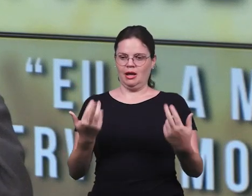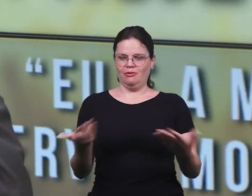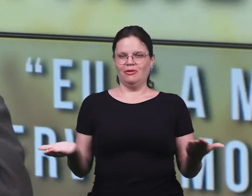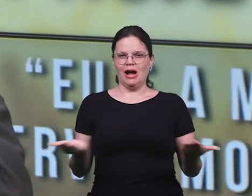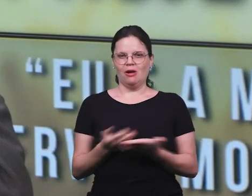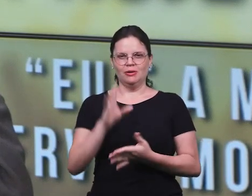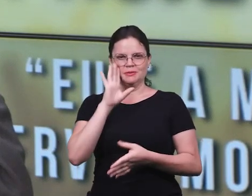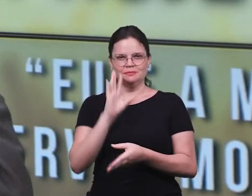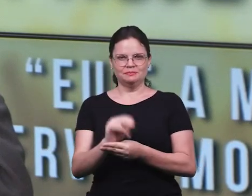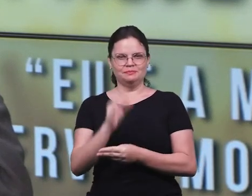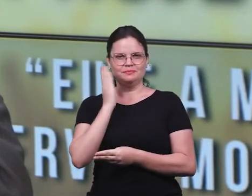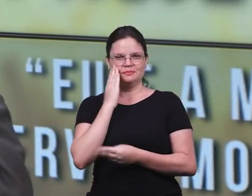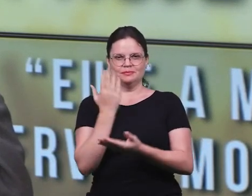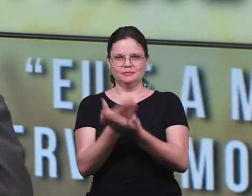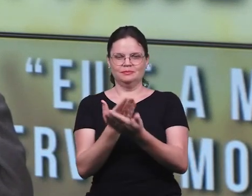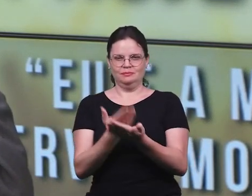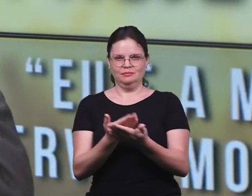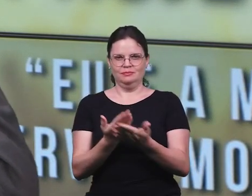Bíblica Dominical